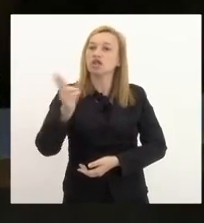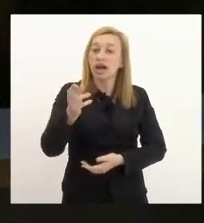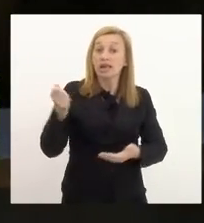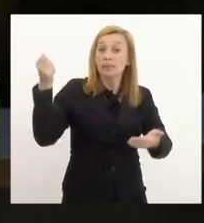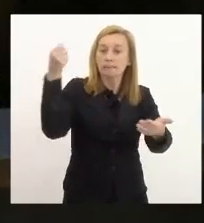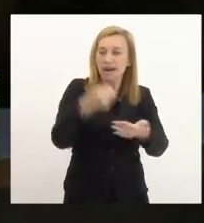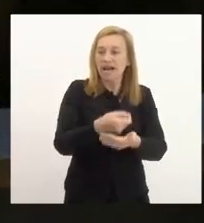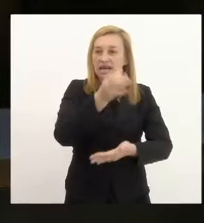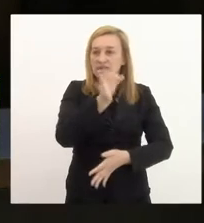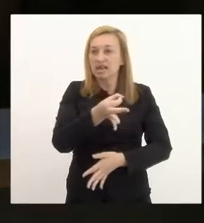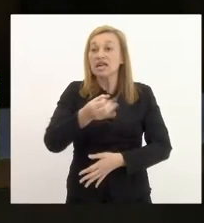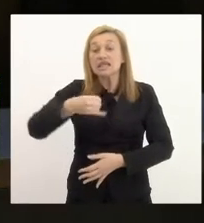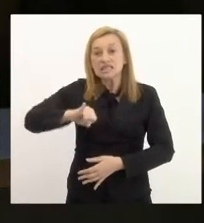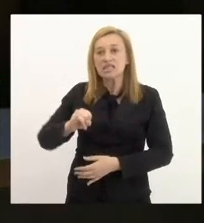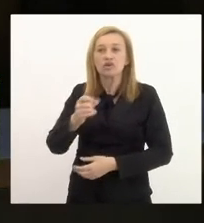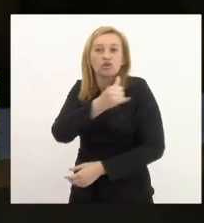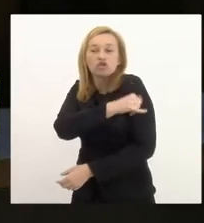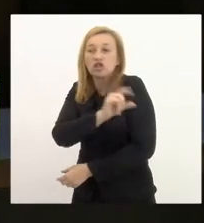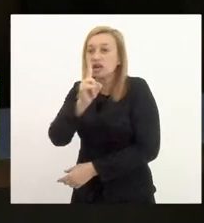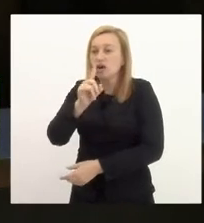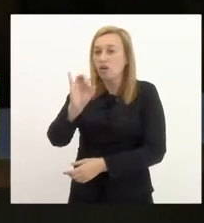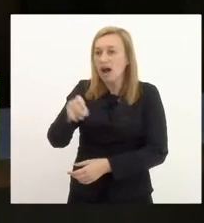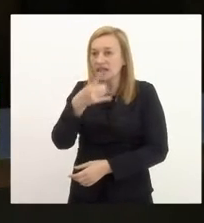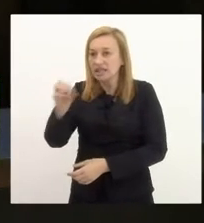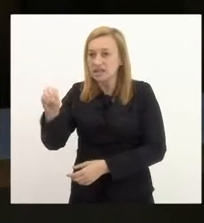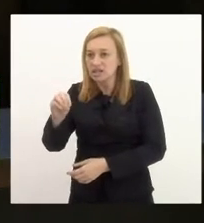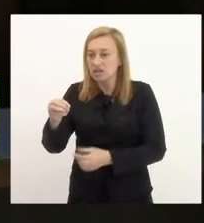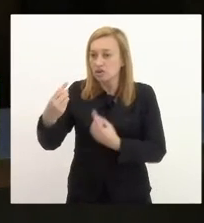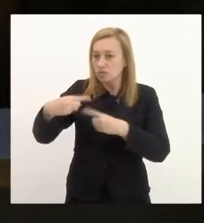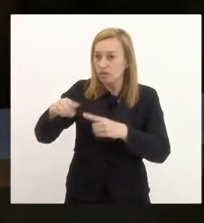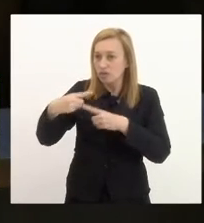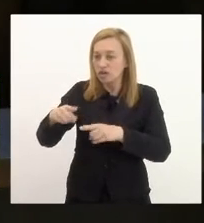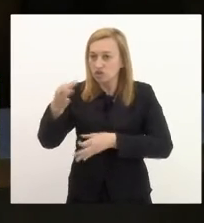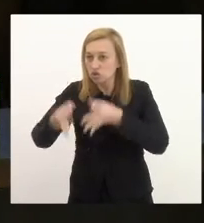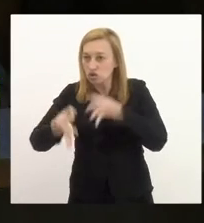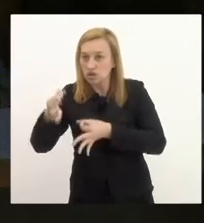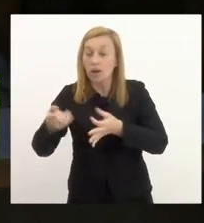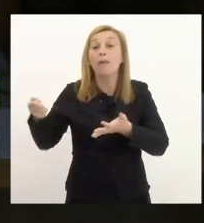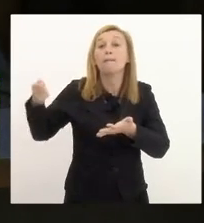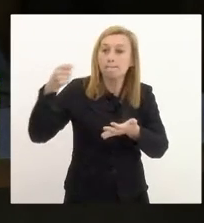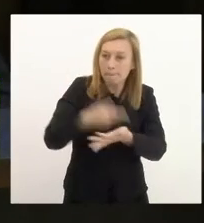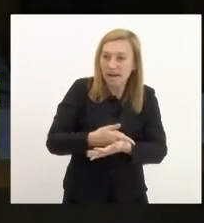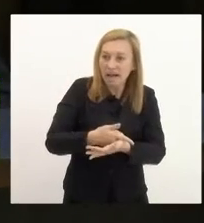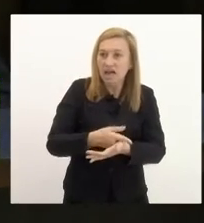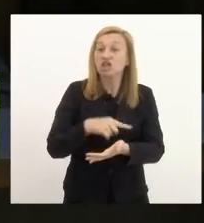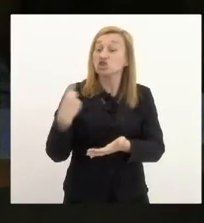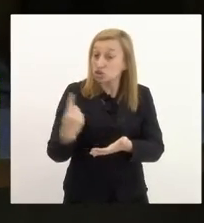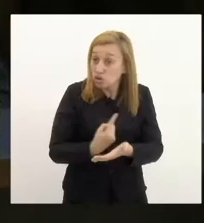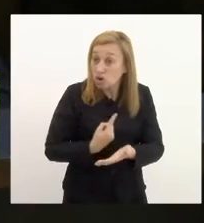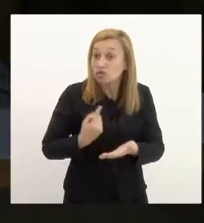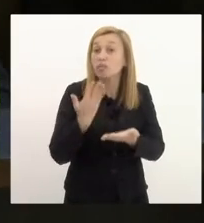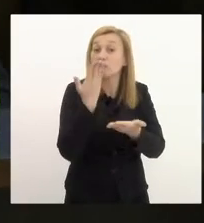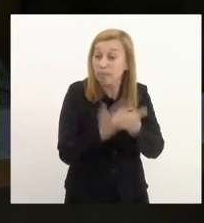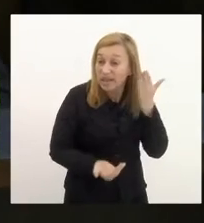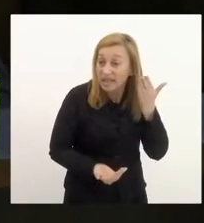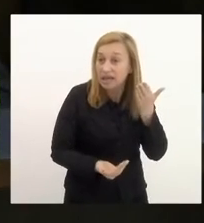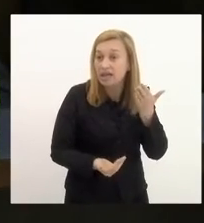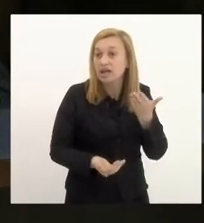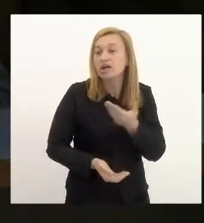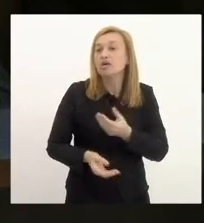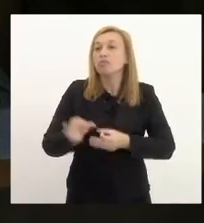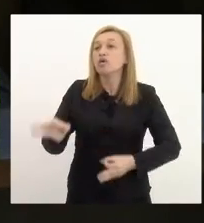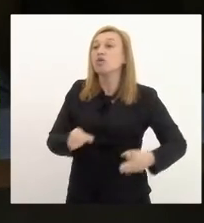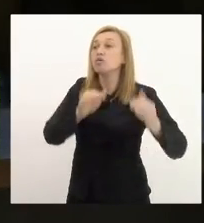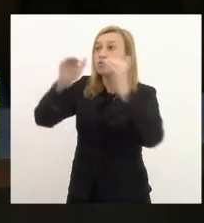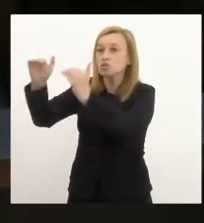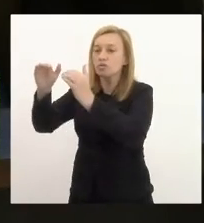tacada se o Rio de Janeiro não fizeram adesão e for provocado com medida judicial apagar nós vamos quebrar que a sua decisão